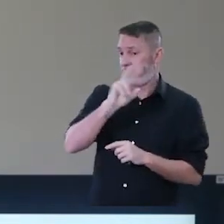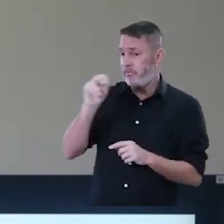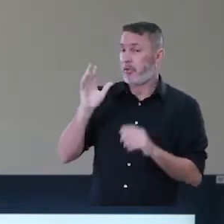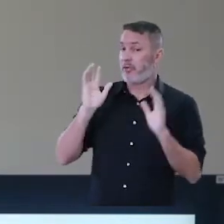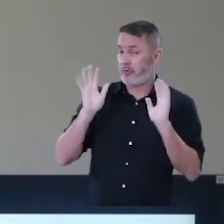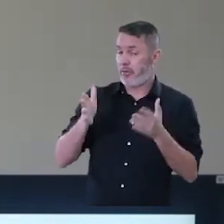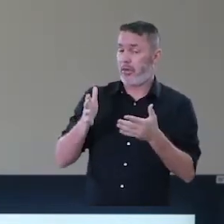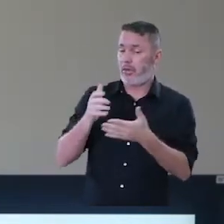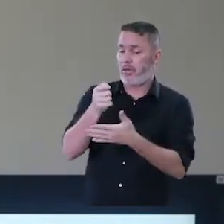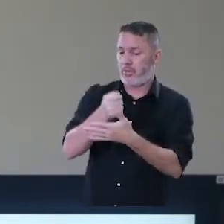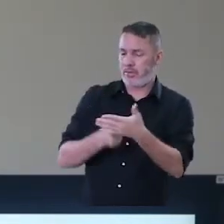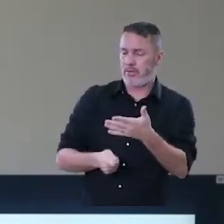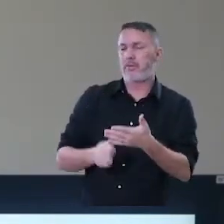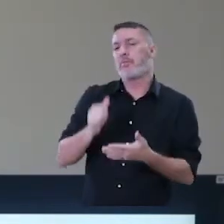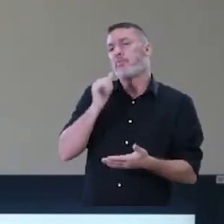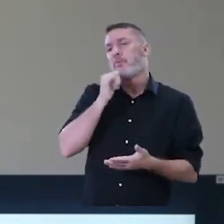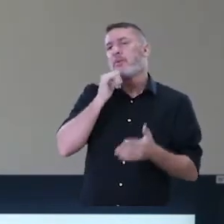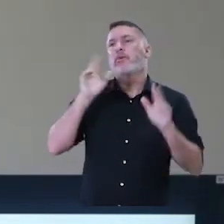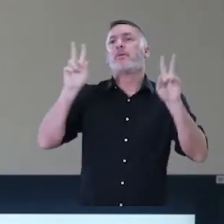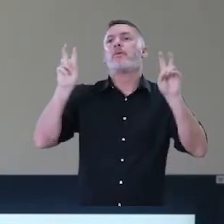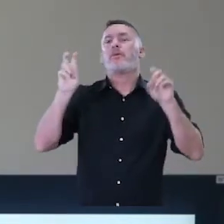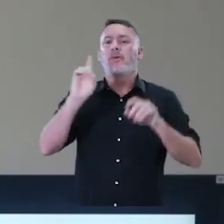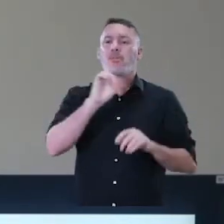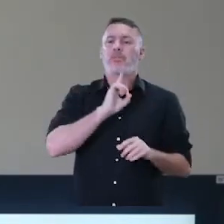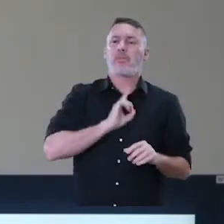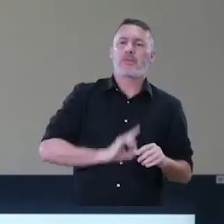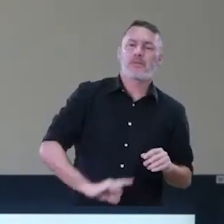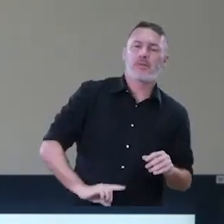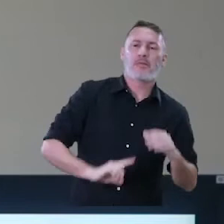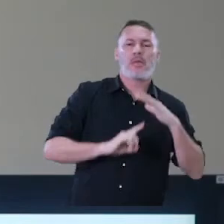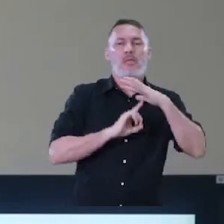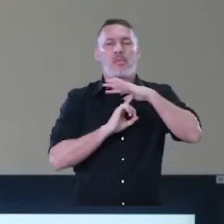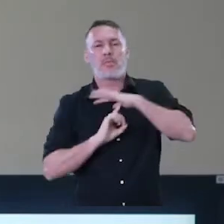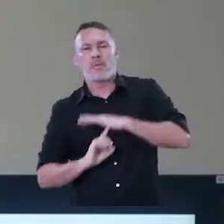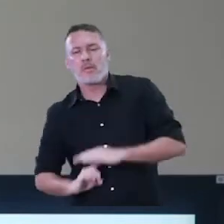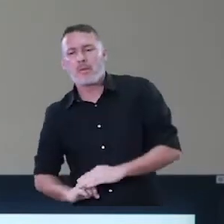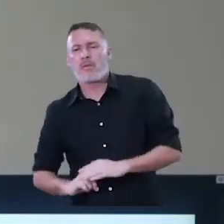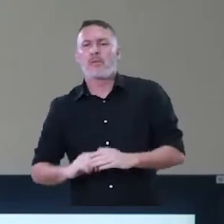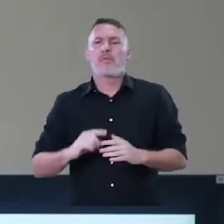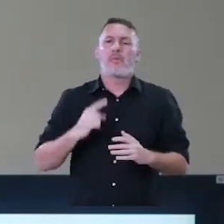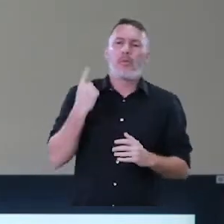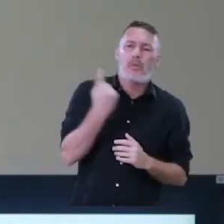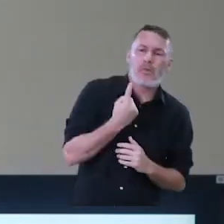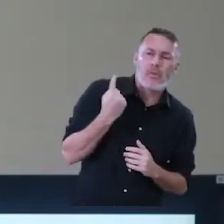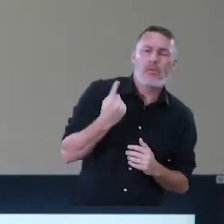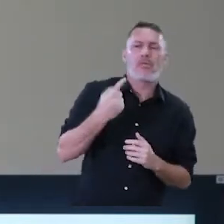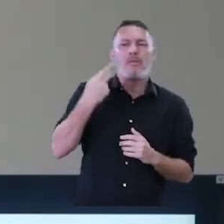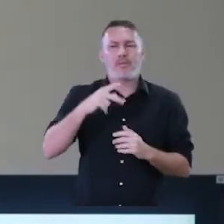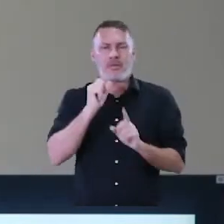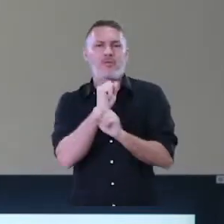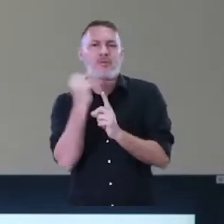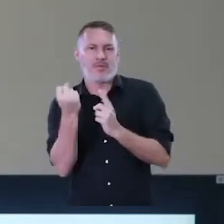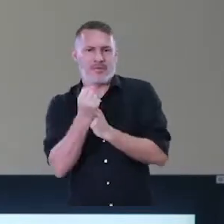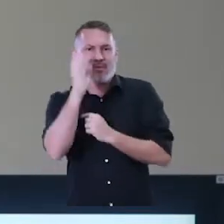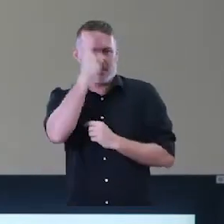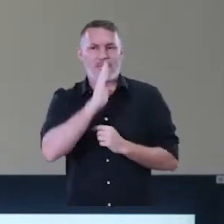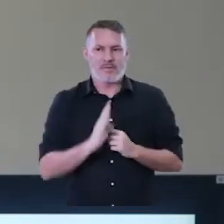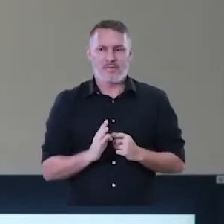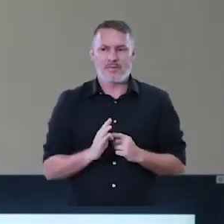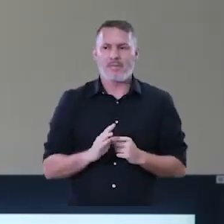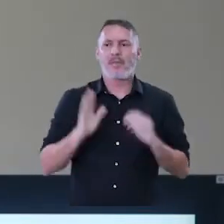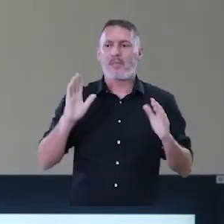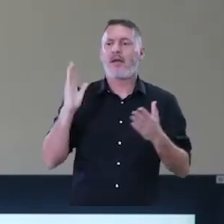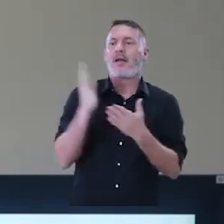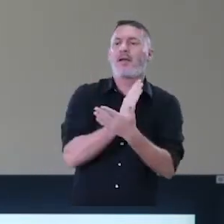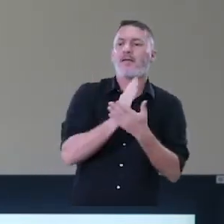redação? Vou colocar um exemplo. Eu tenho uma redação sobre depressão. O problema da depressão na sociedade brasileira.